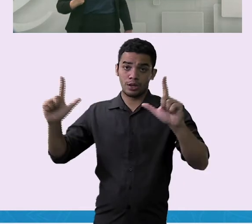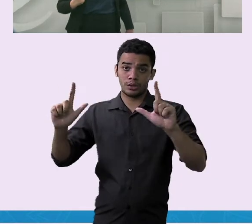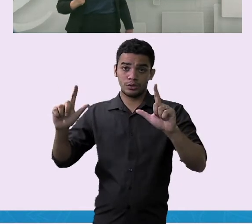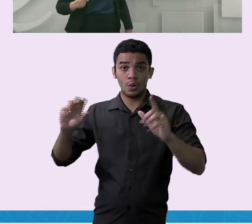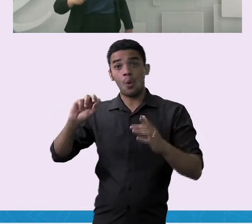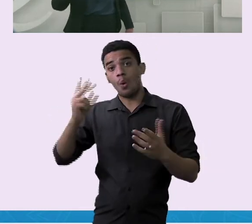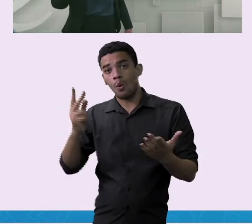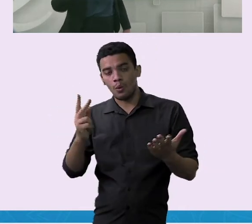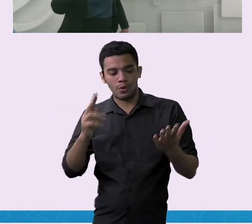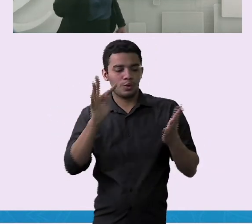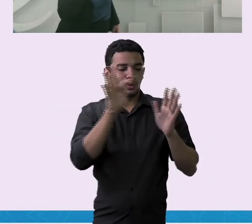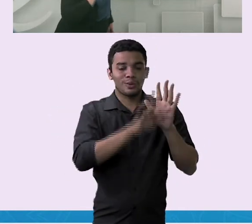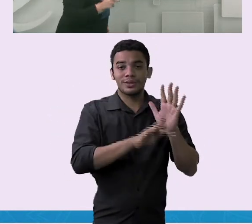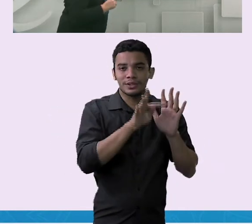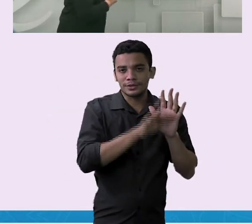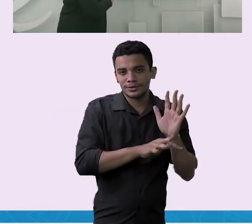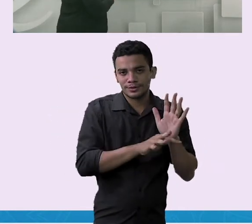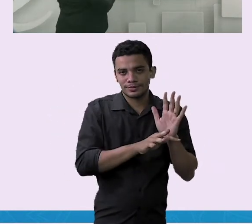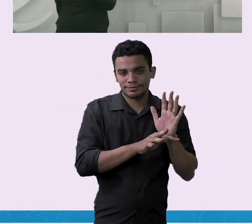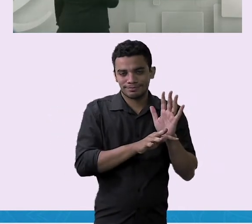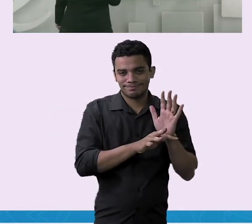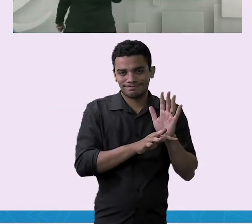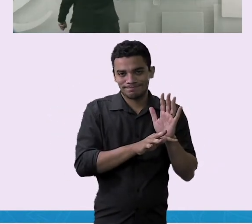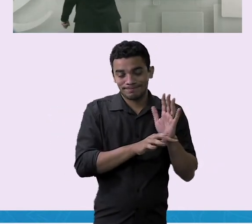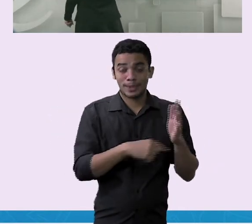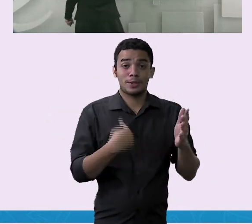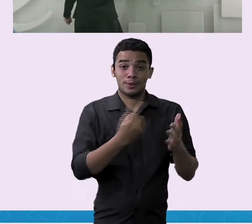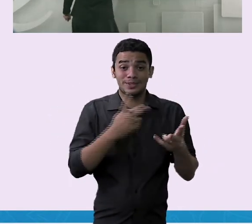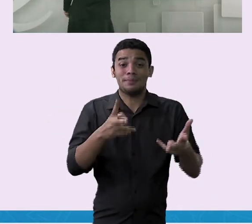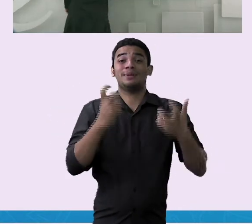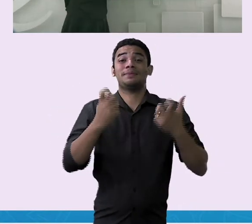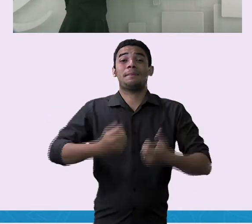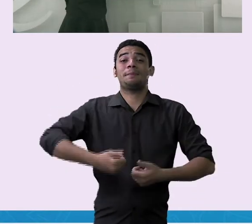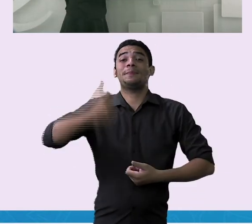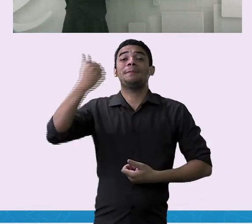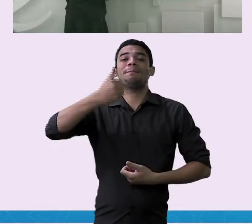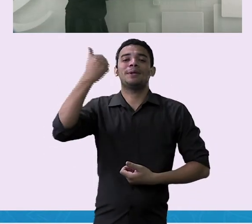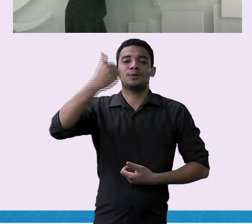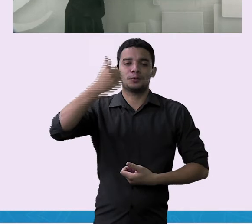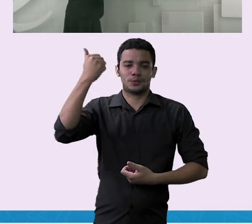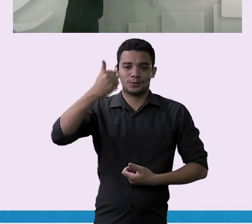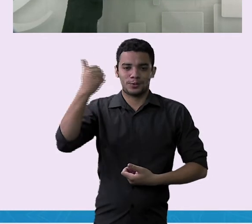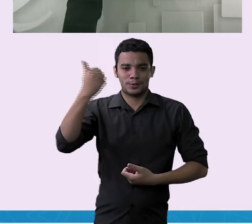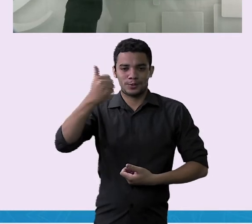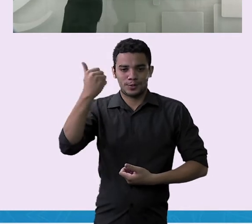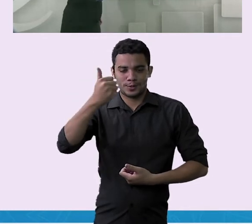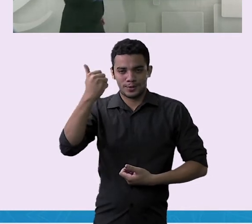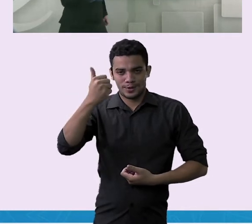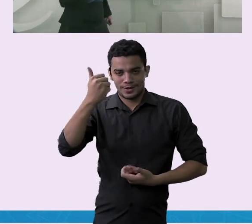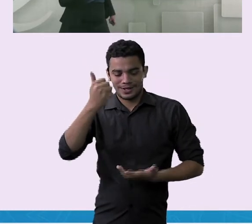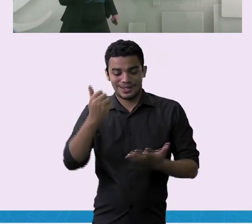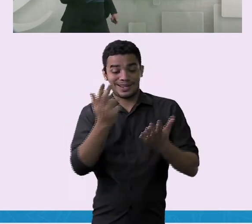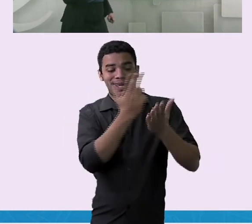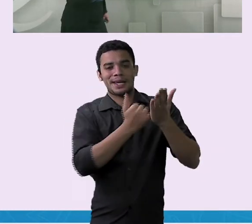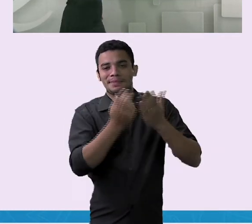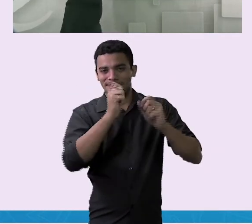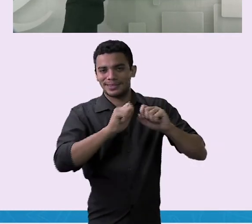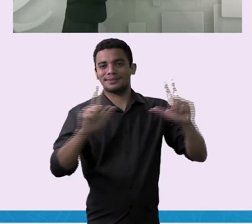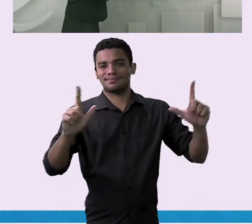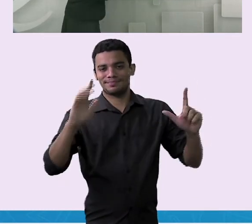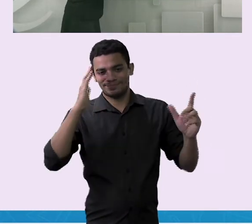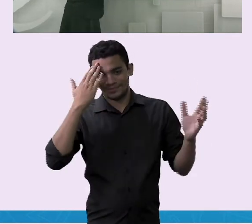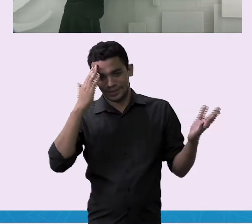Isso mesmo, é a imagem. A imagem é por isso que ela tem que ser sugestiva. Então, nós